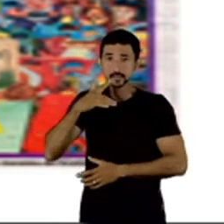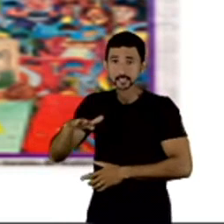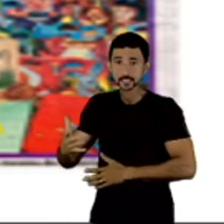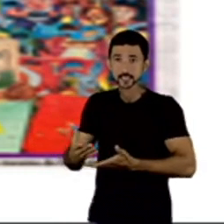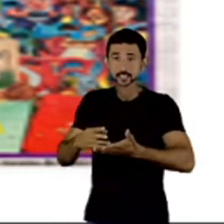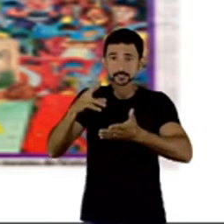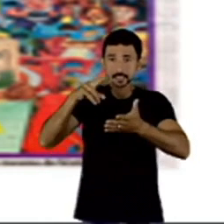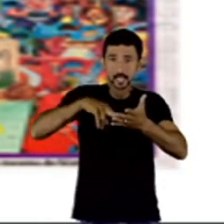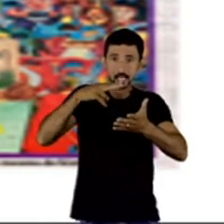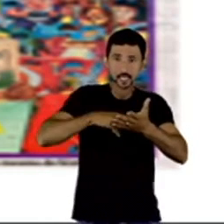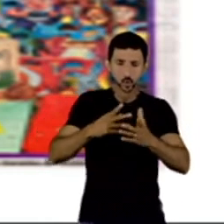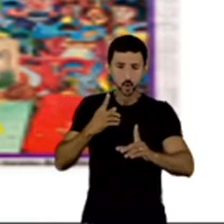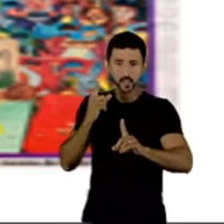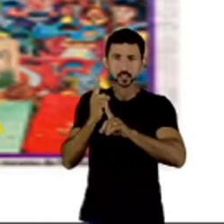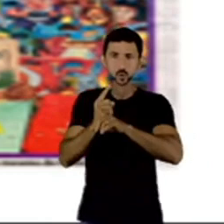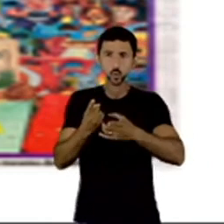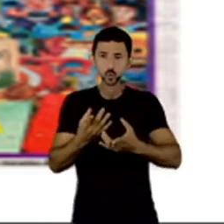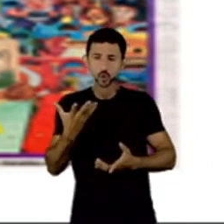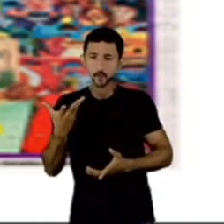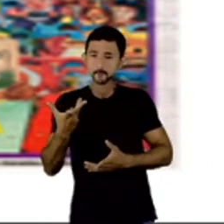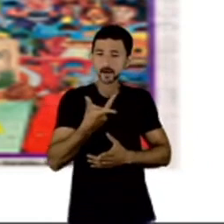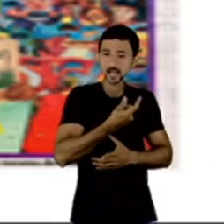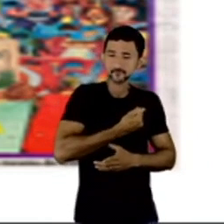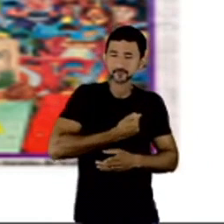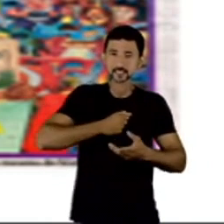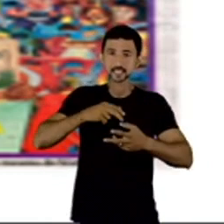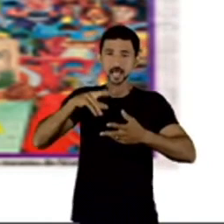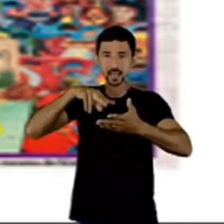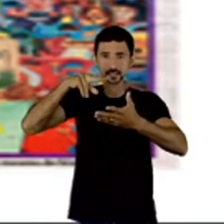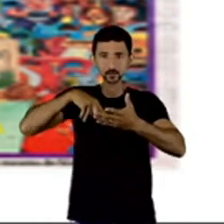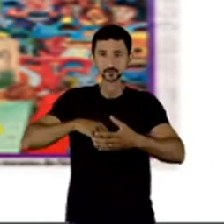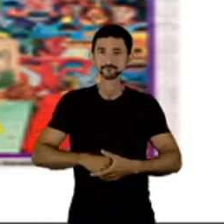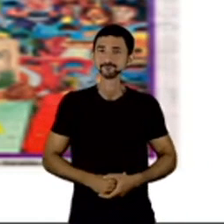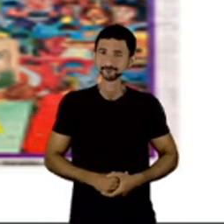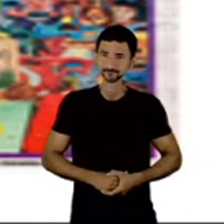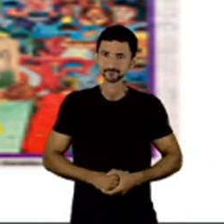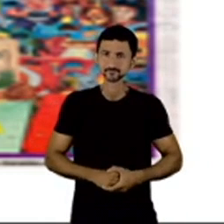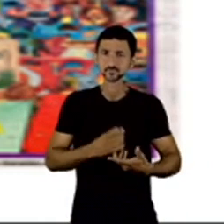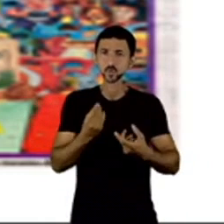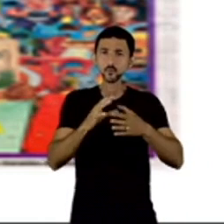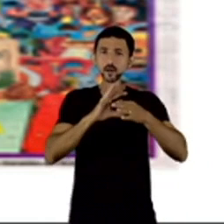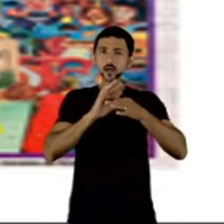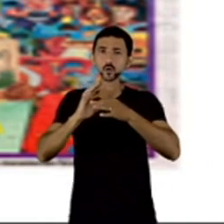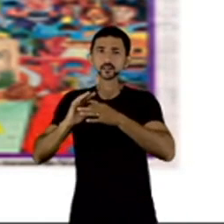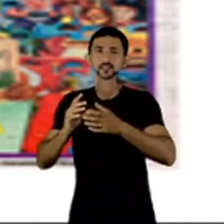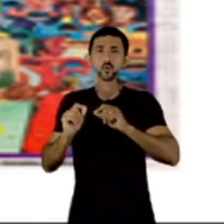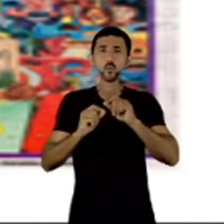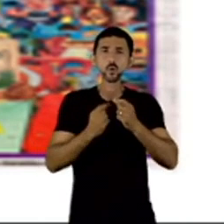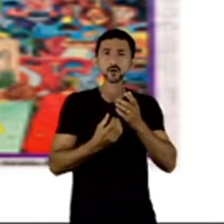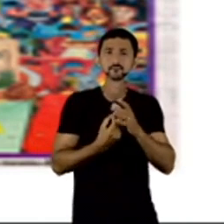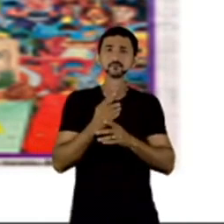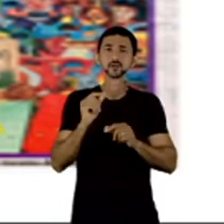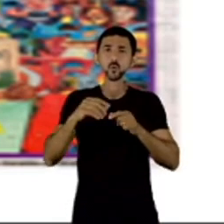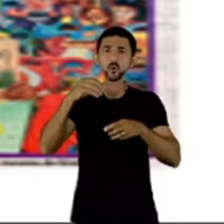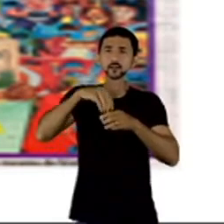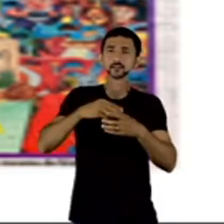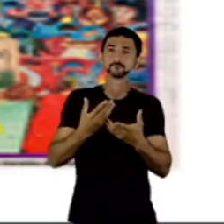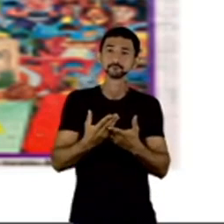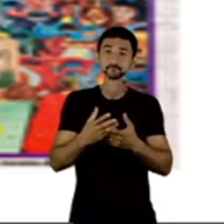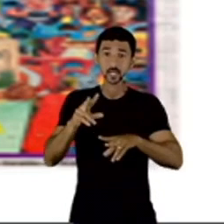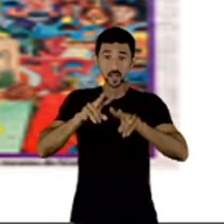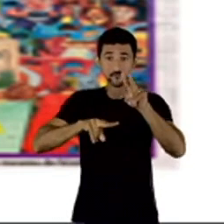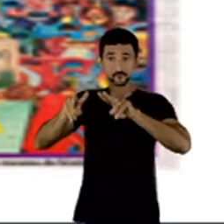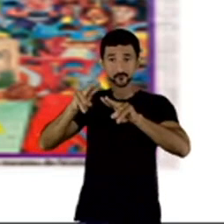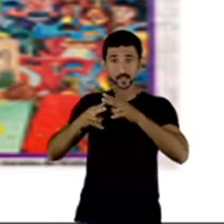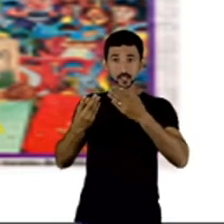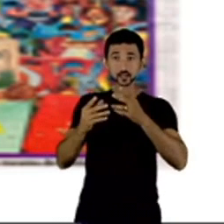leitores desvendam o precioso mundo da literatura. Como a coesão se constrói aí, gente? Basta você olhar